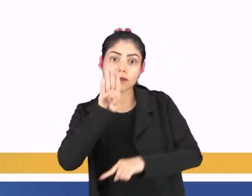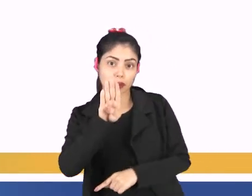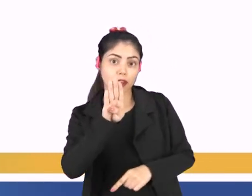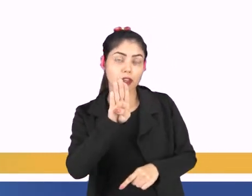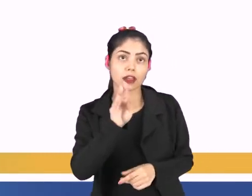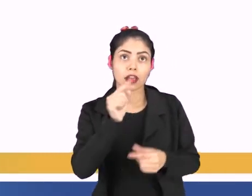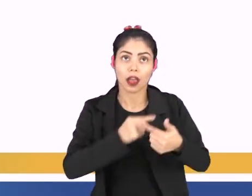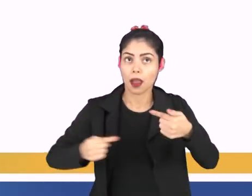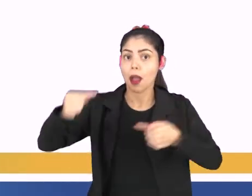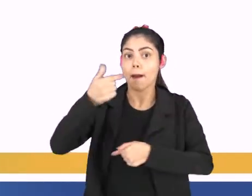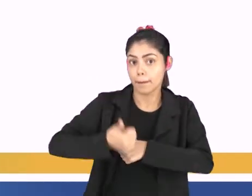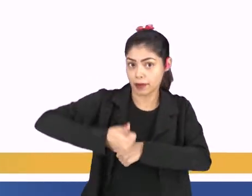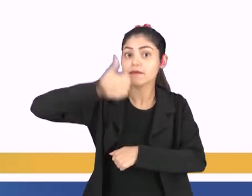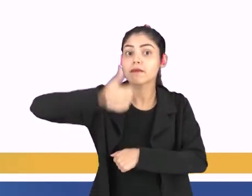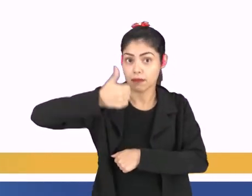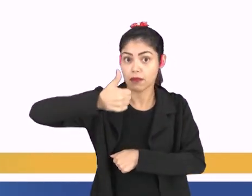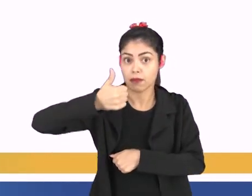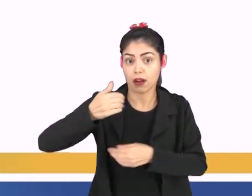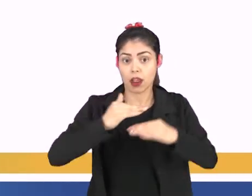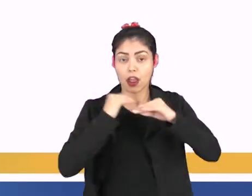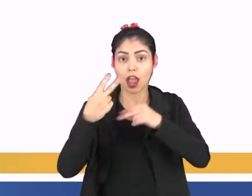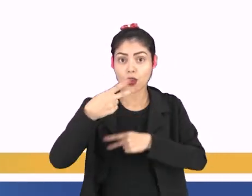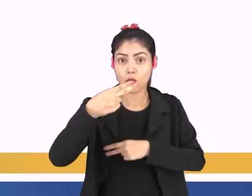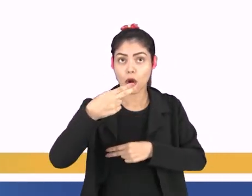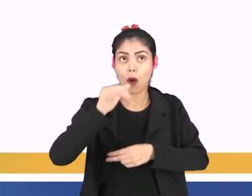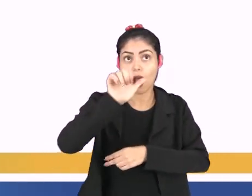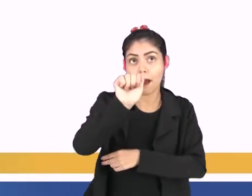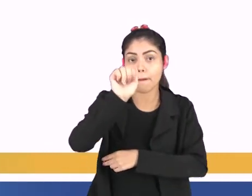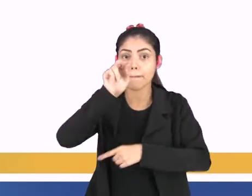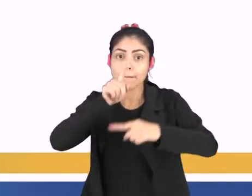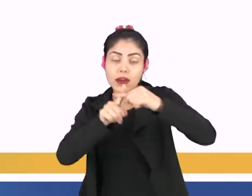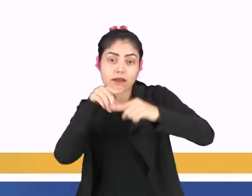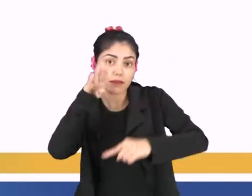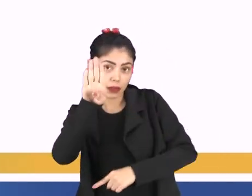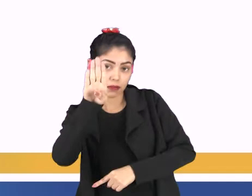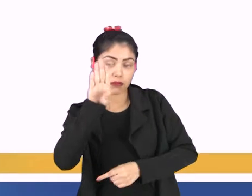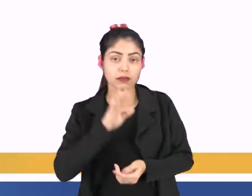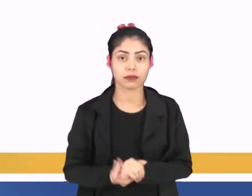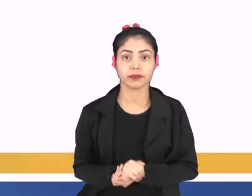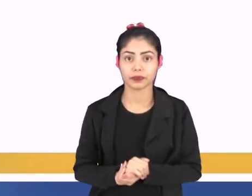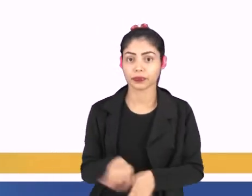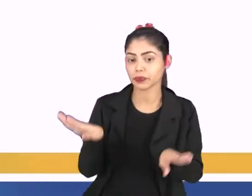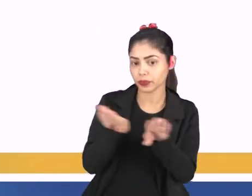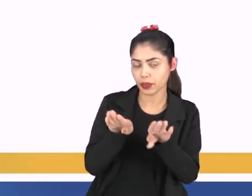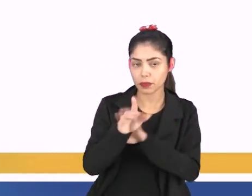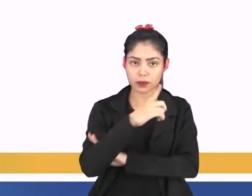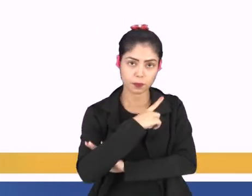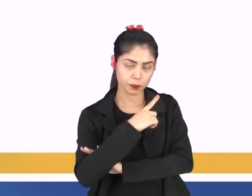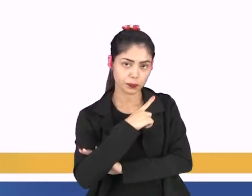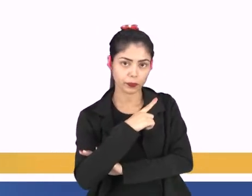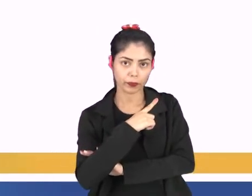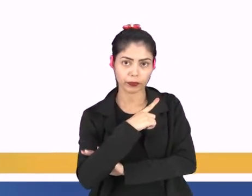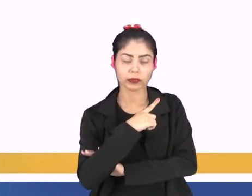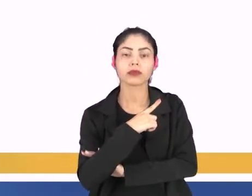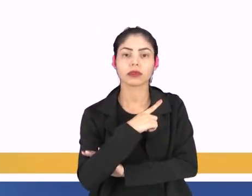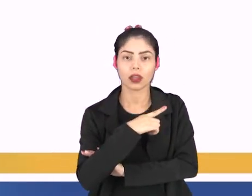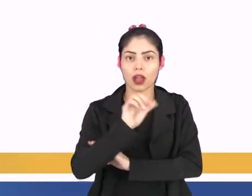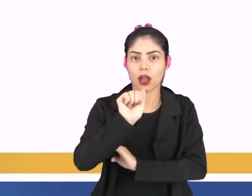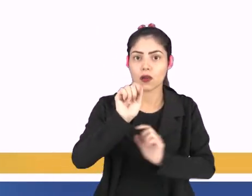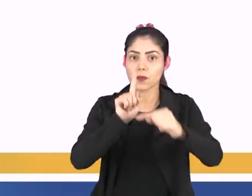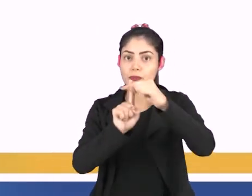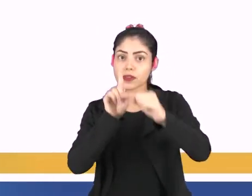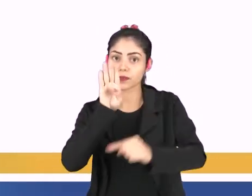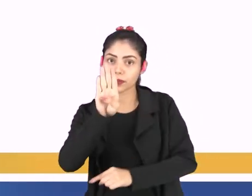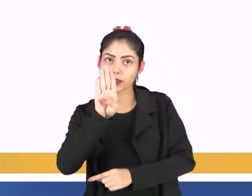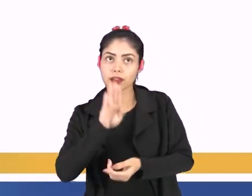à primeira potência, ele é igual a A mais B. E aí nós temos também a situação em que o A mais